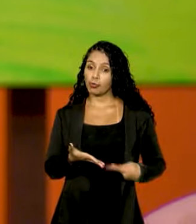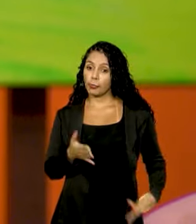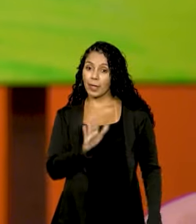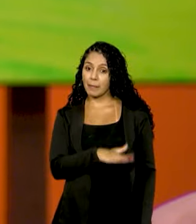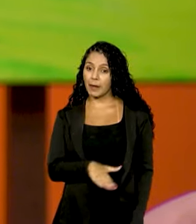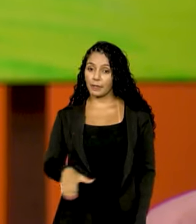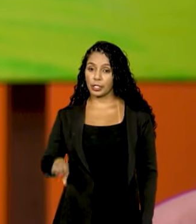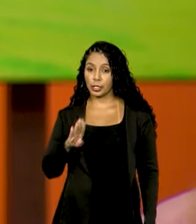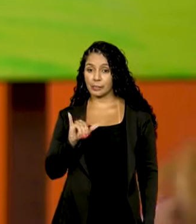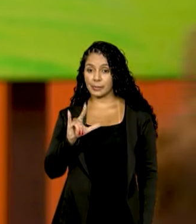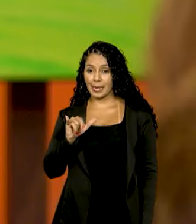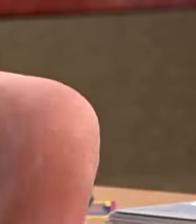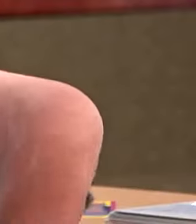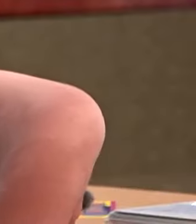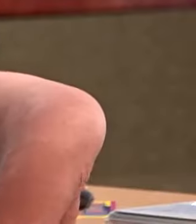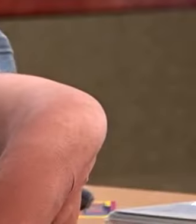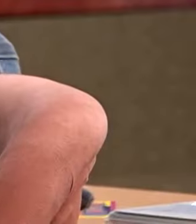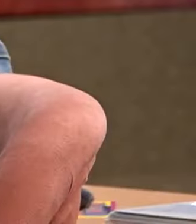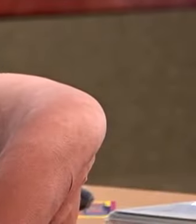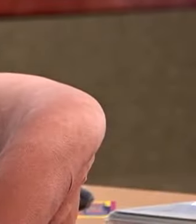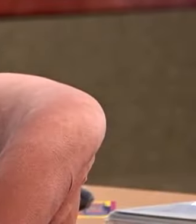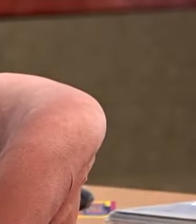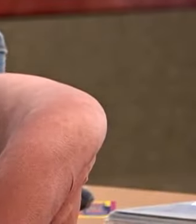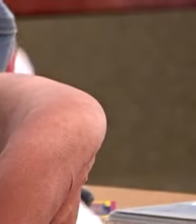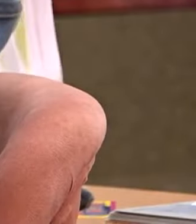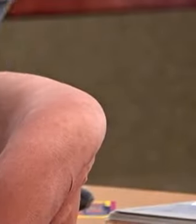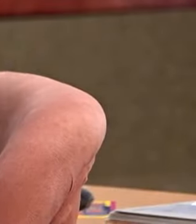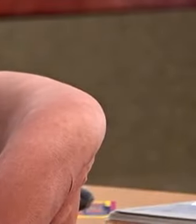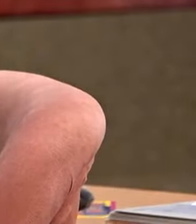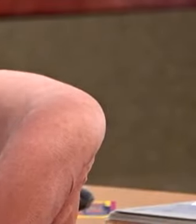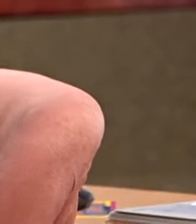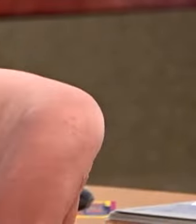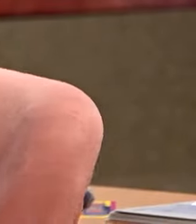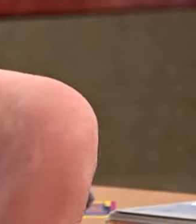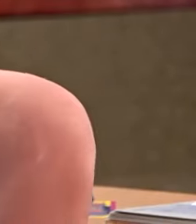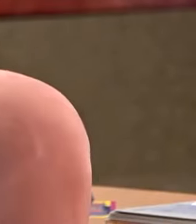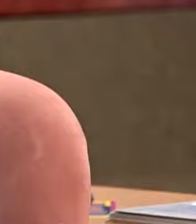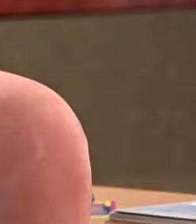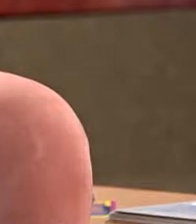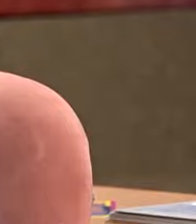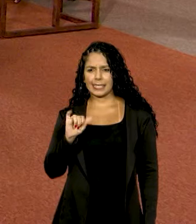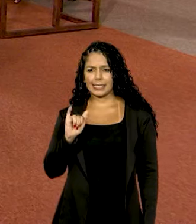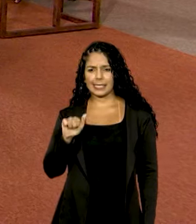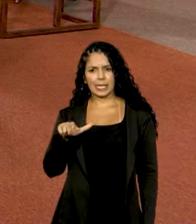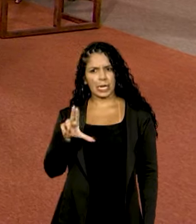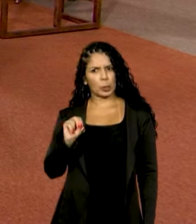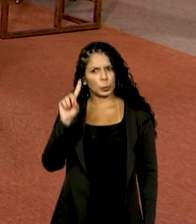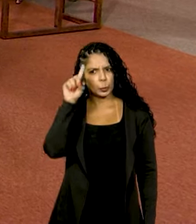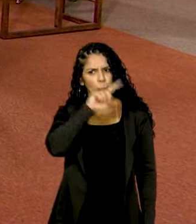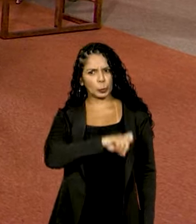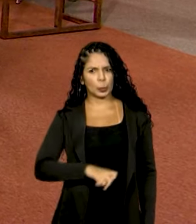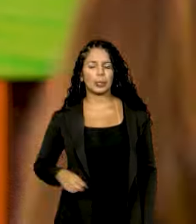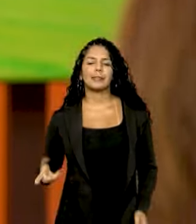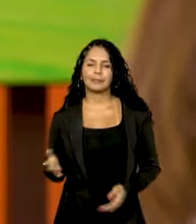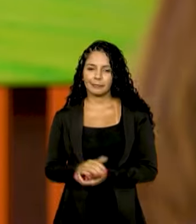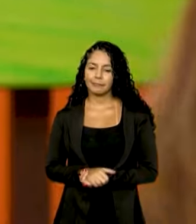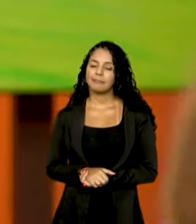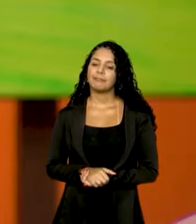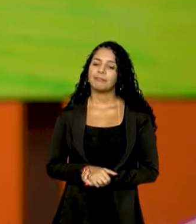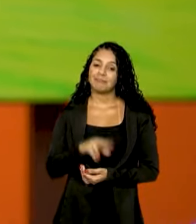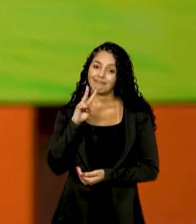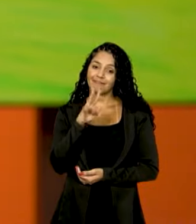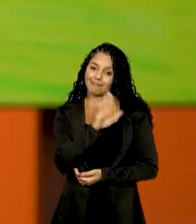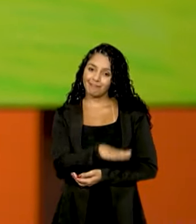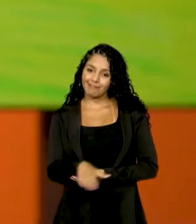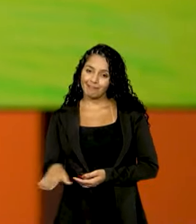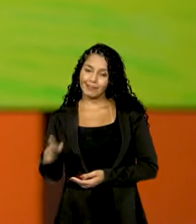incríveis. Eu já interpretei vários. E Bilac é parnasiano, hein? Você pegou difícil ali. É. Pois é, mas ele tem... Olha os infantis